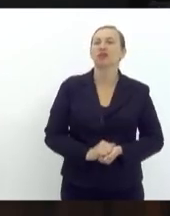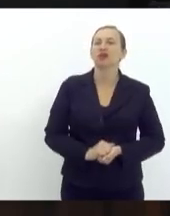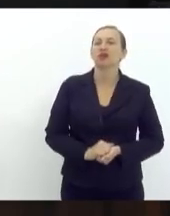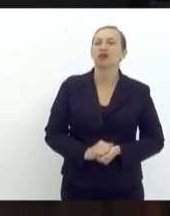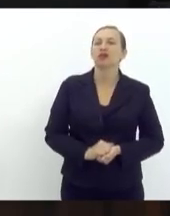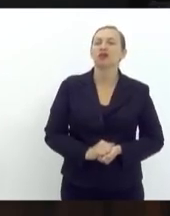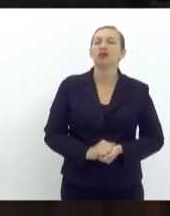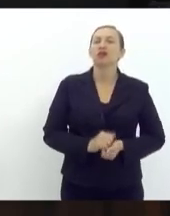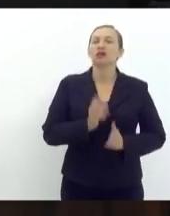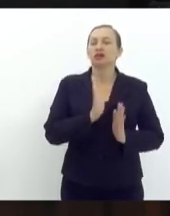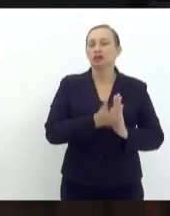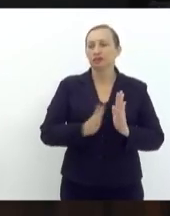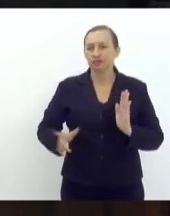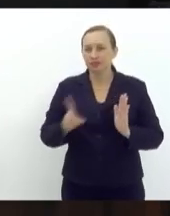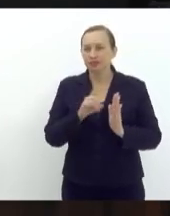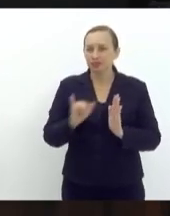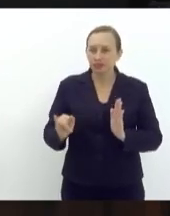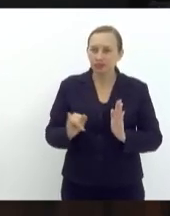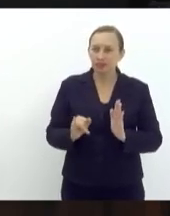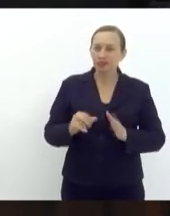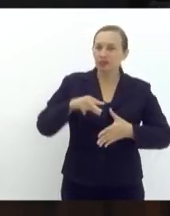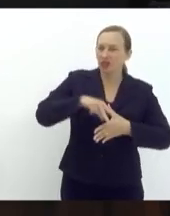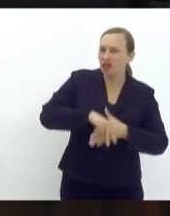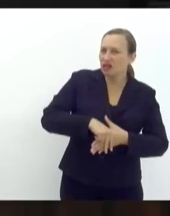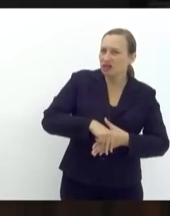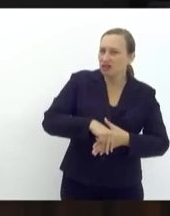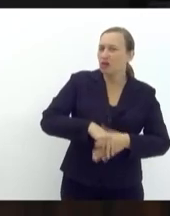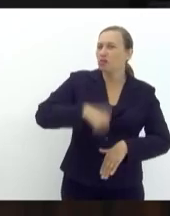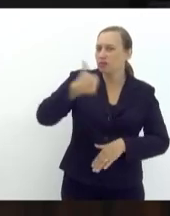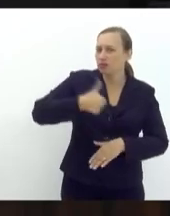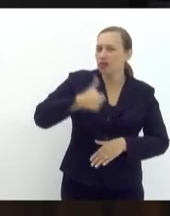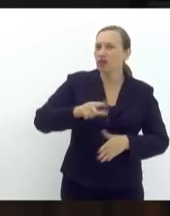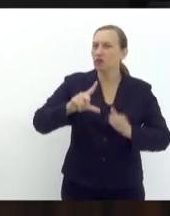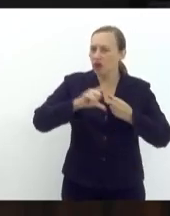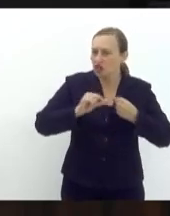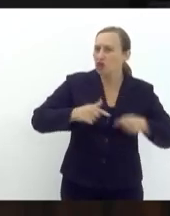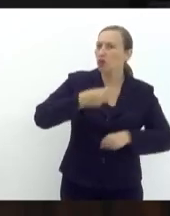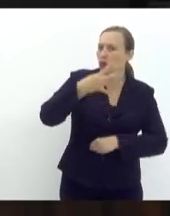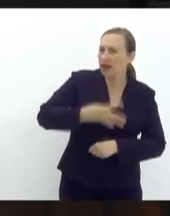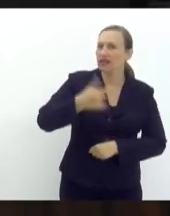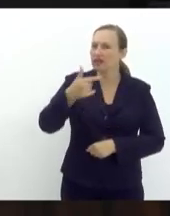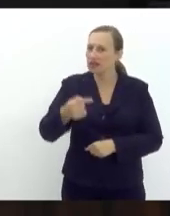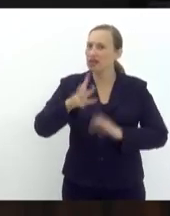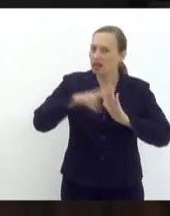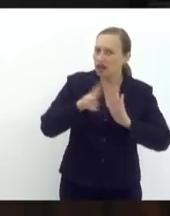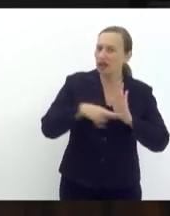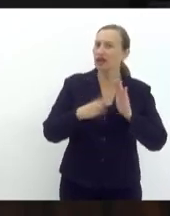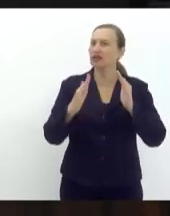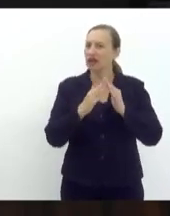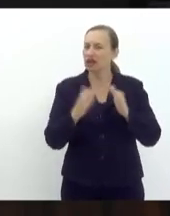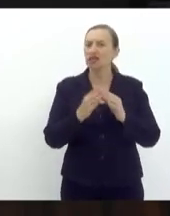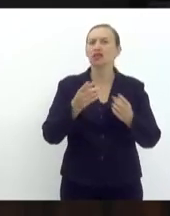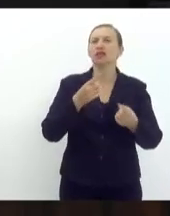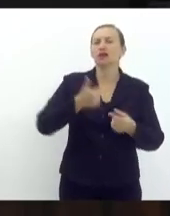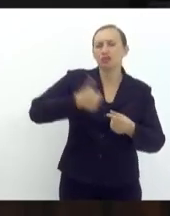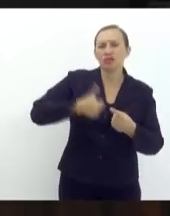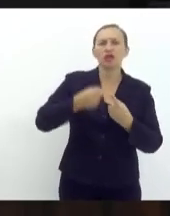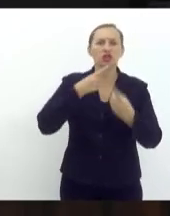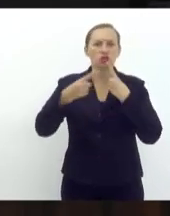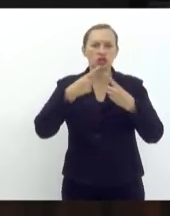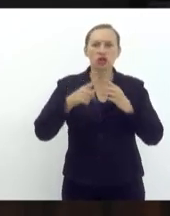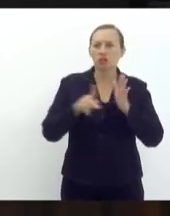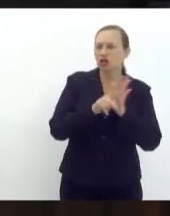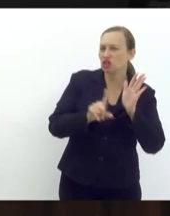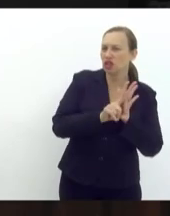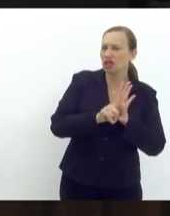incluído na hora do dia de acordo com o inciso primeiro do artigo 47 Regimento Interno tramitação em primeira discussão